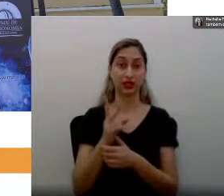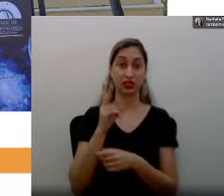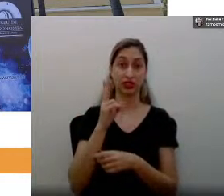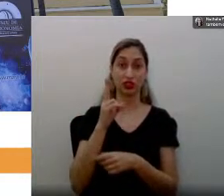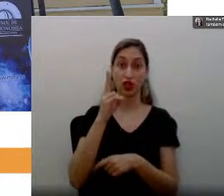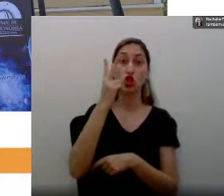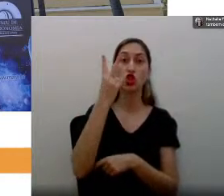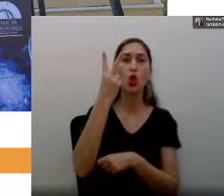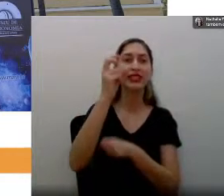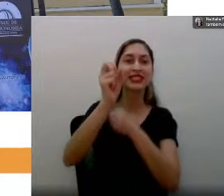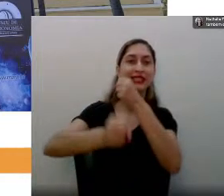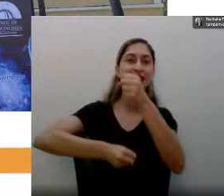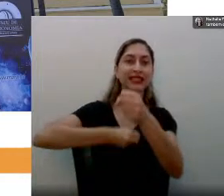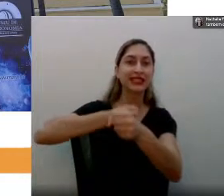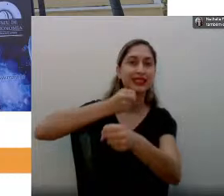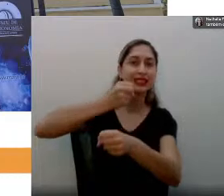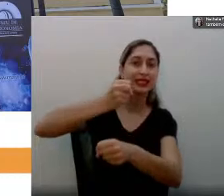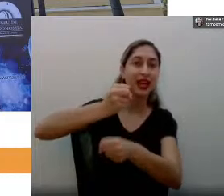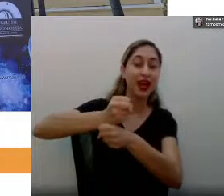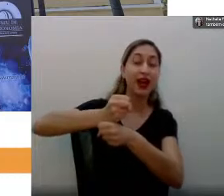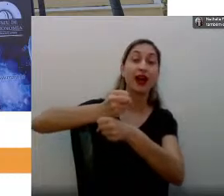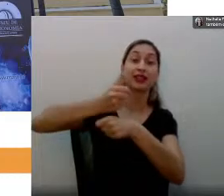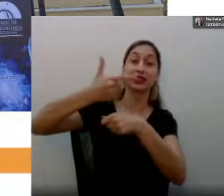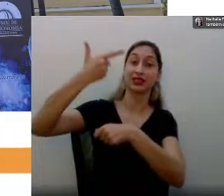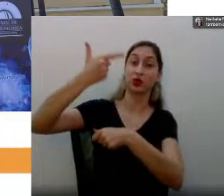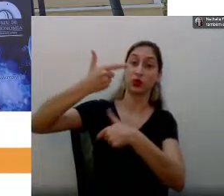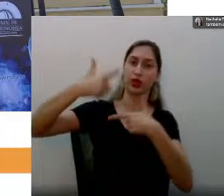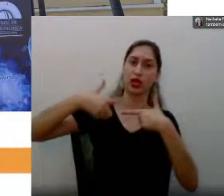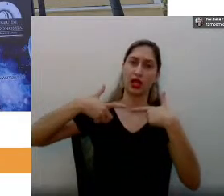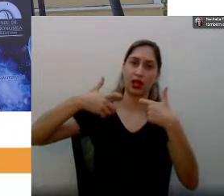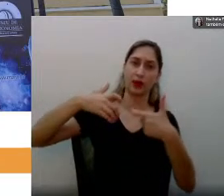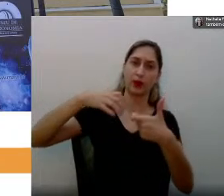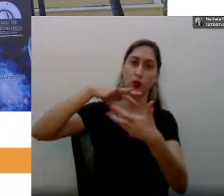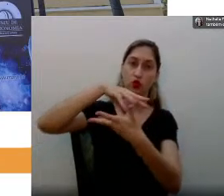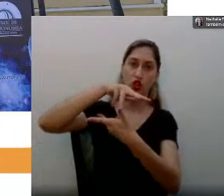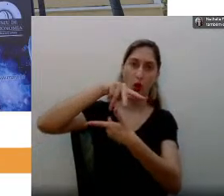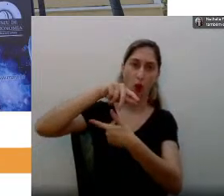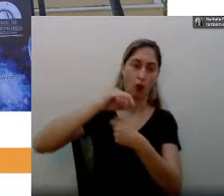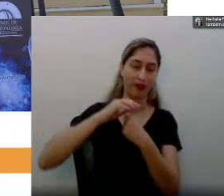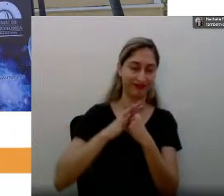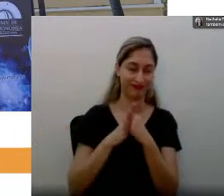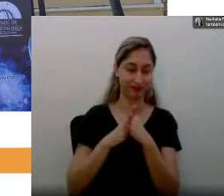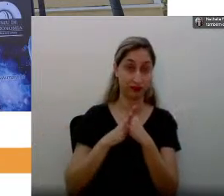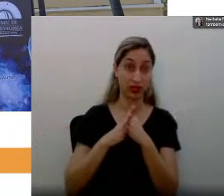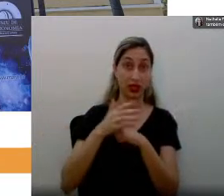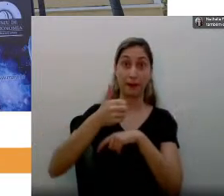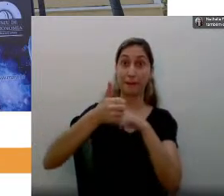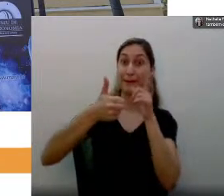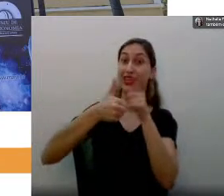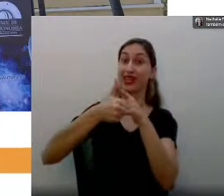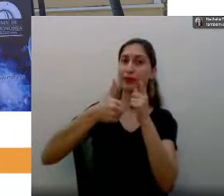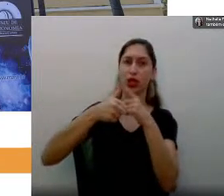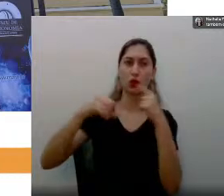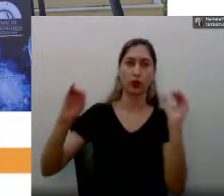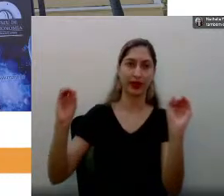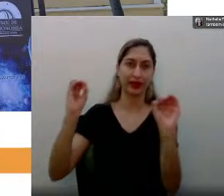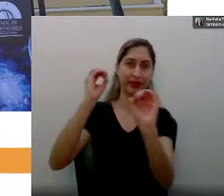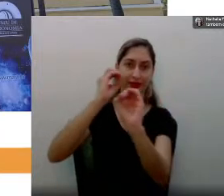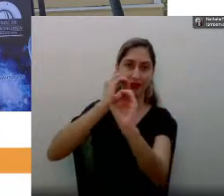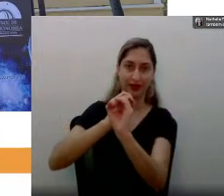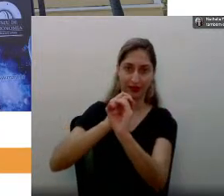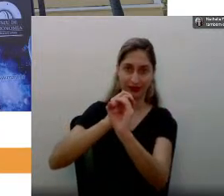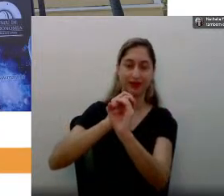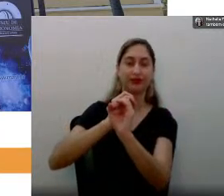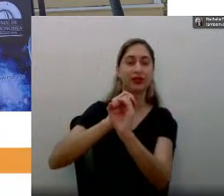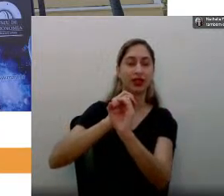segunda guerra mundial e se você errado né era o primeiro Eclipse que rolou depois da guerra né então